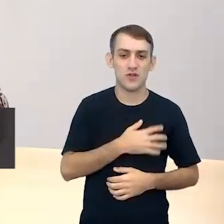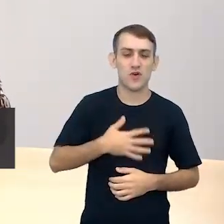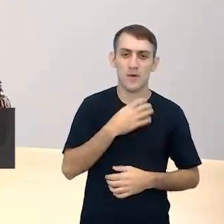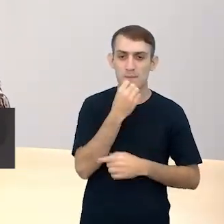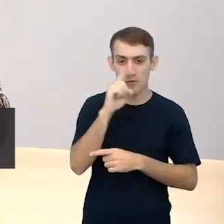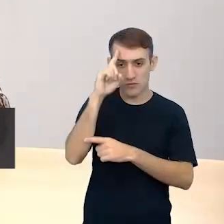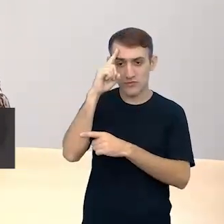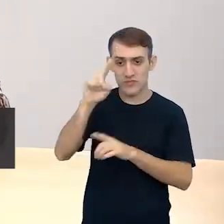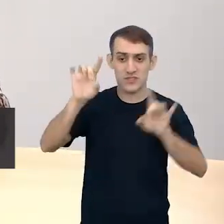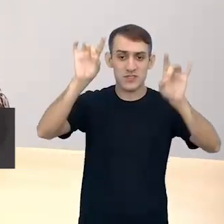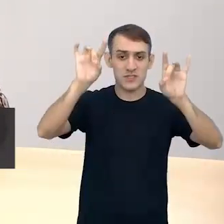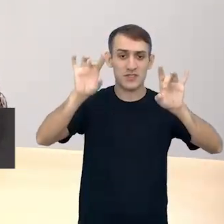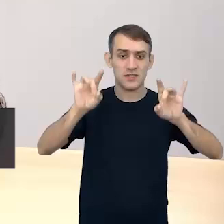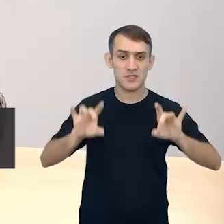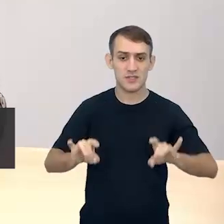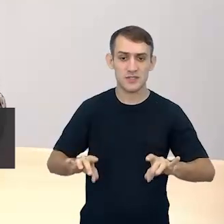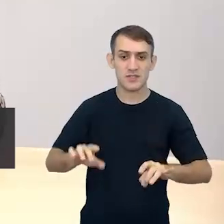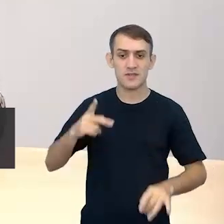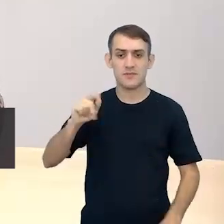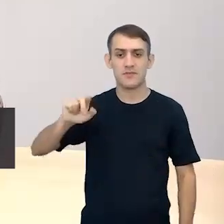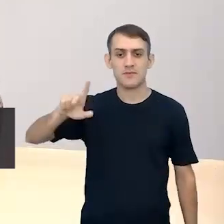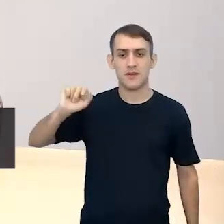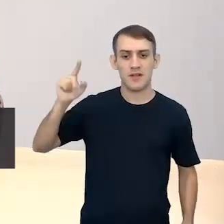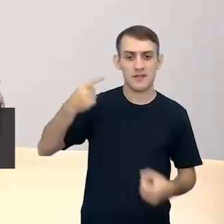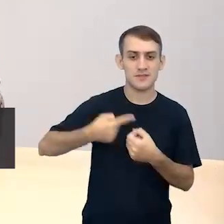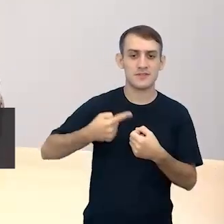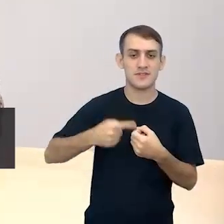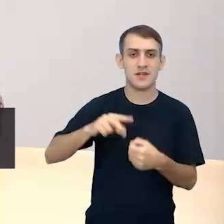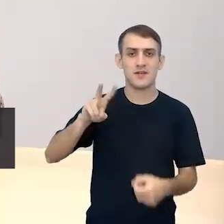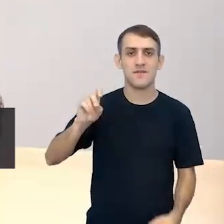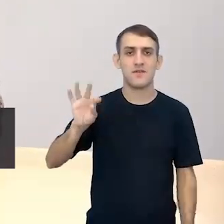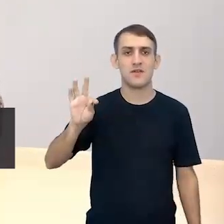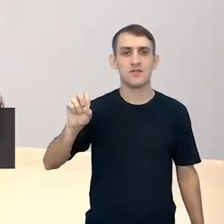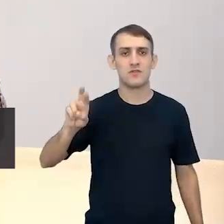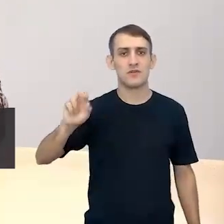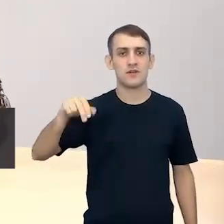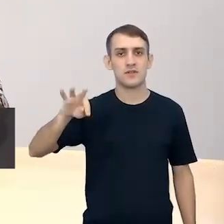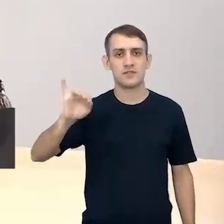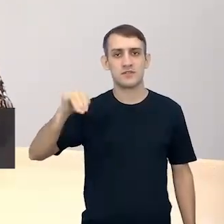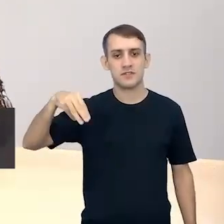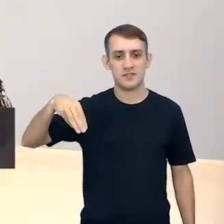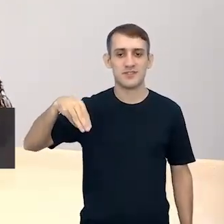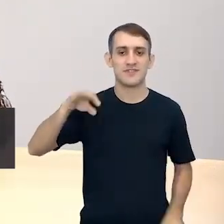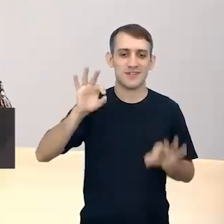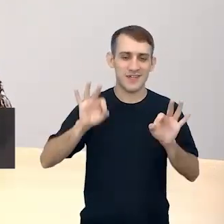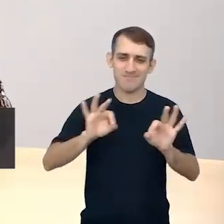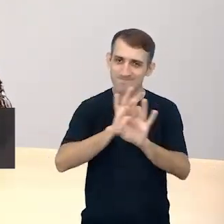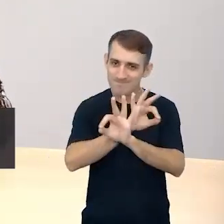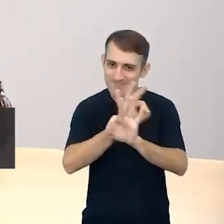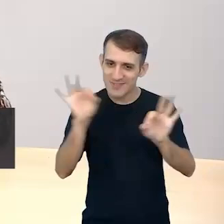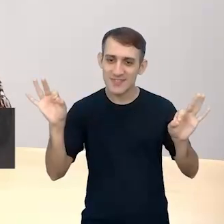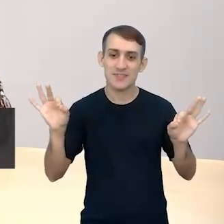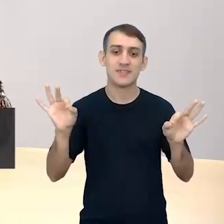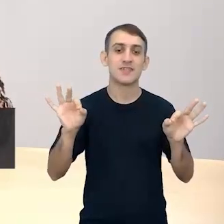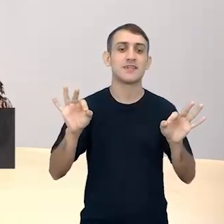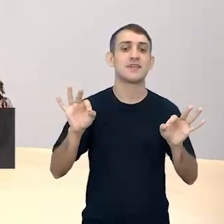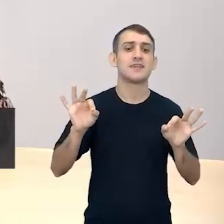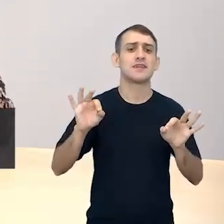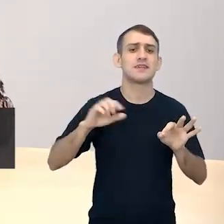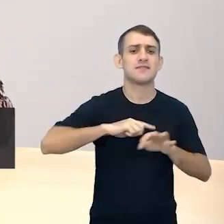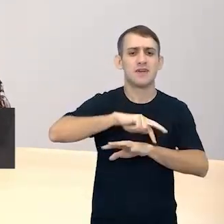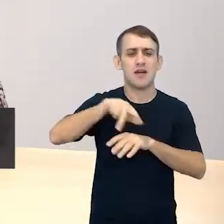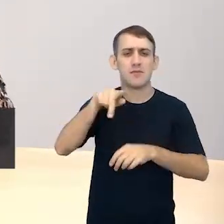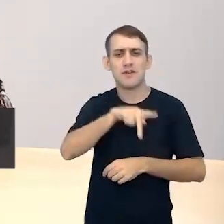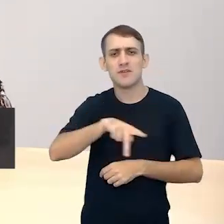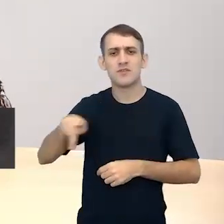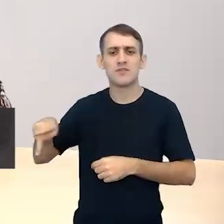bom dia especial ao Eliseu de Paula, lá da minha cidade, de Votorantim. Chique, Kimia. Aí os professores